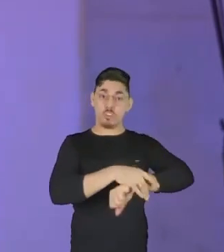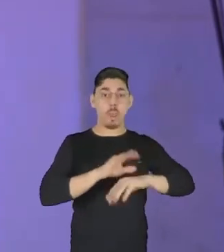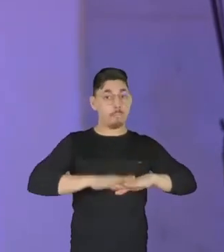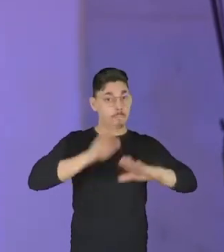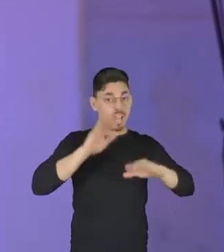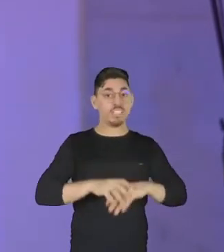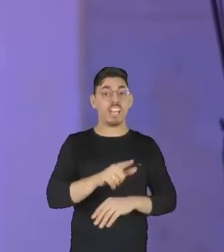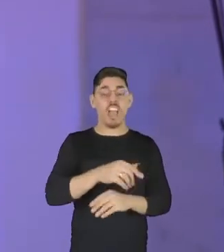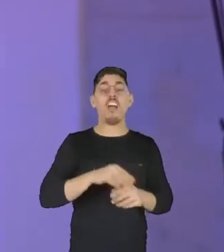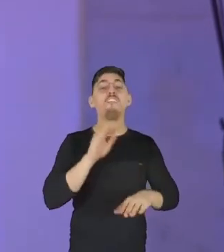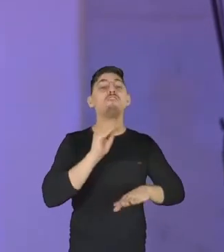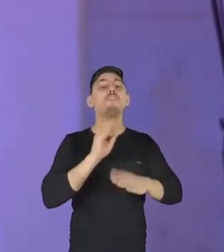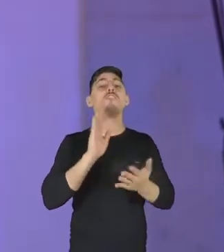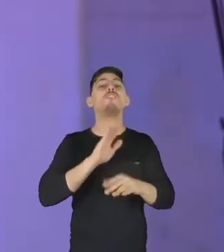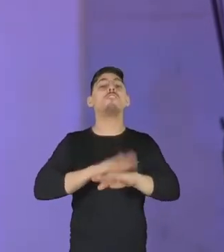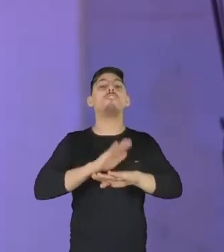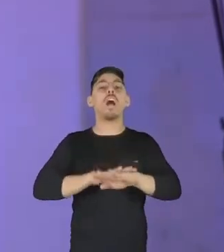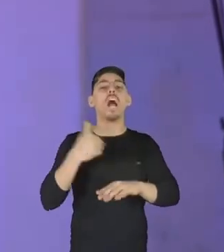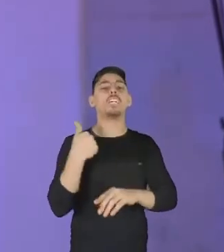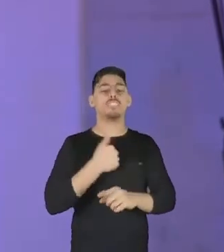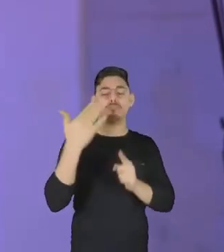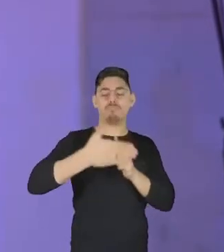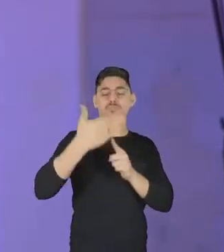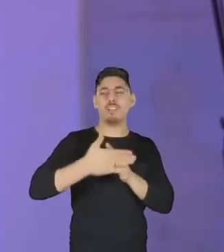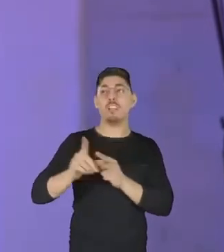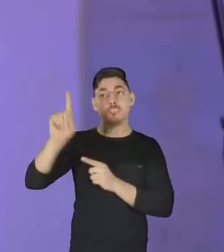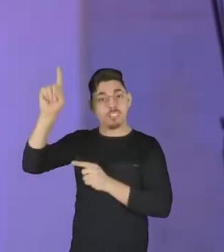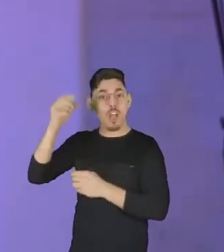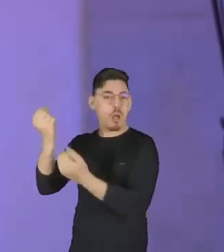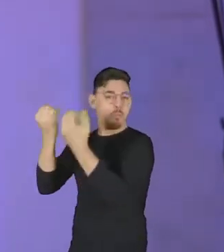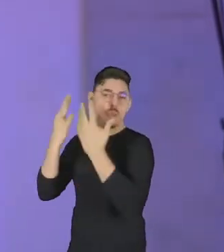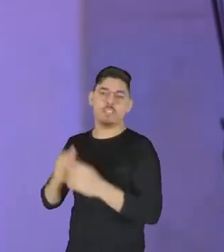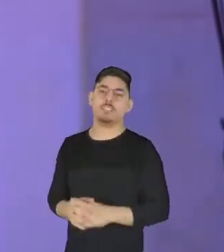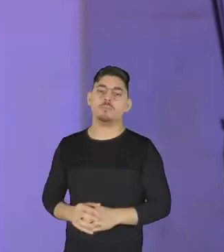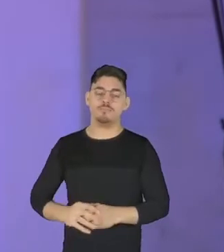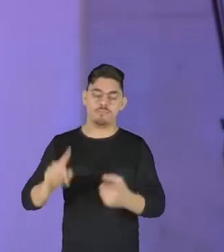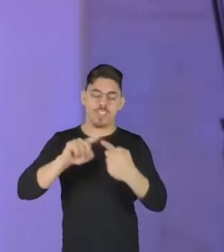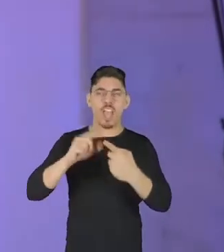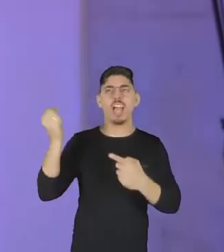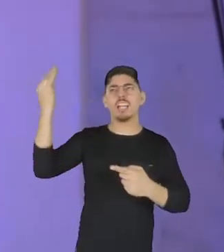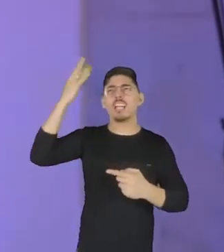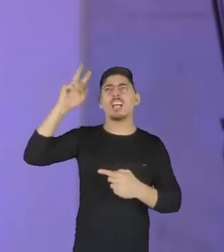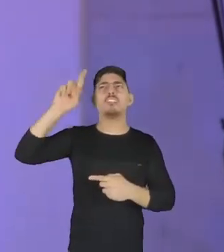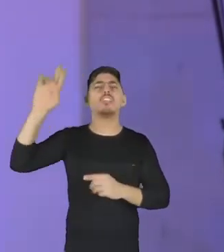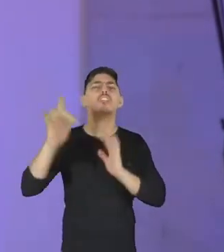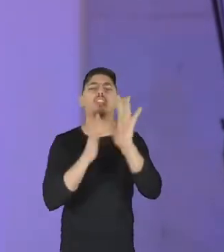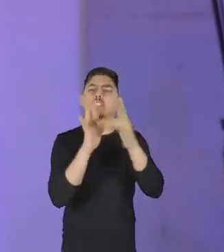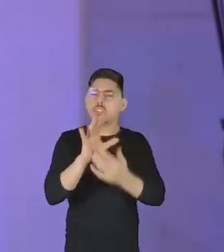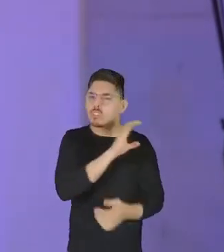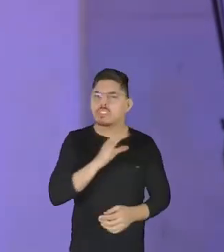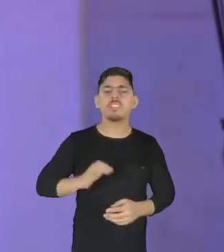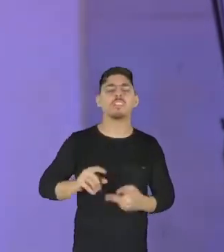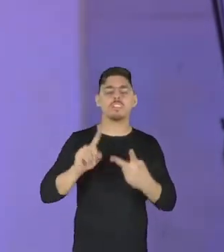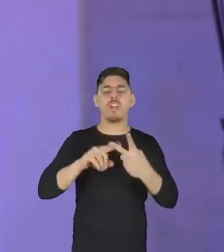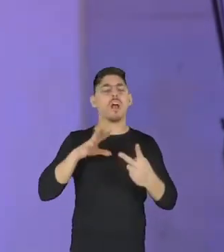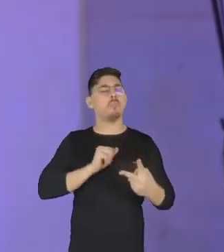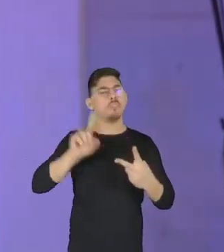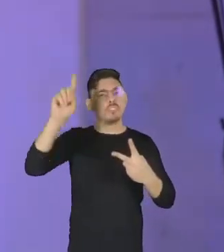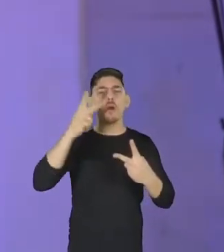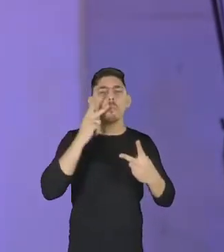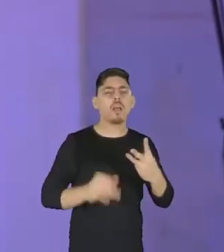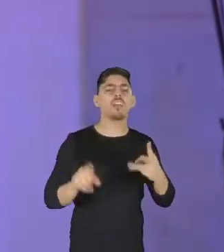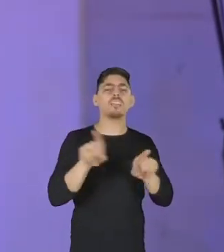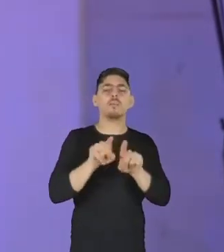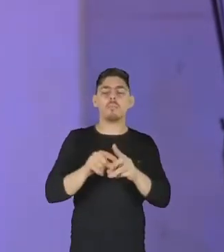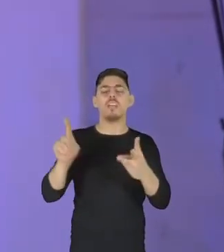de Deus na nossa vida. Que a graça do Senhor Jesus Cristo, o amor de Deus Pai e a preciosa